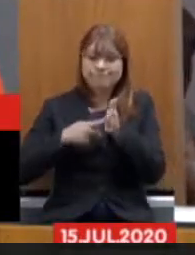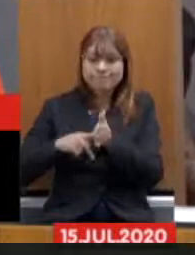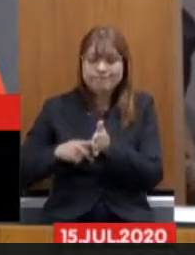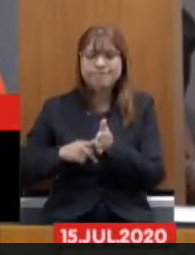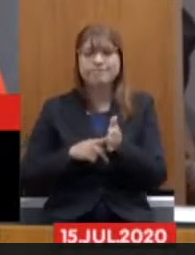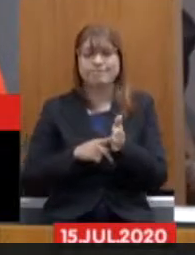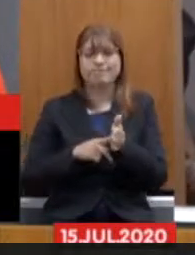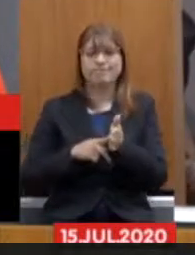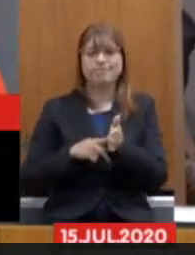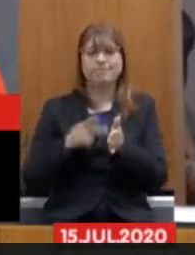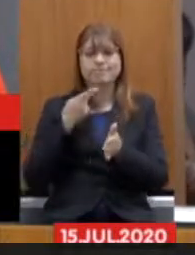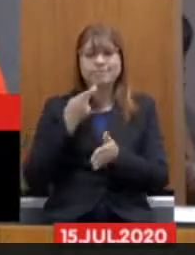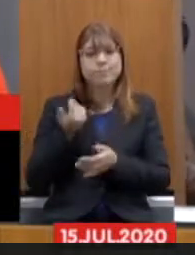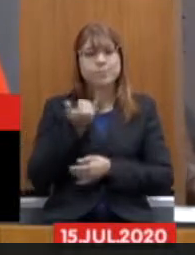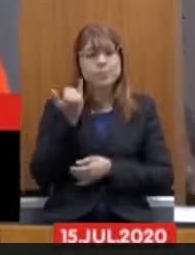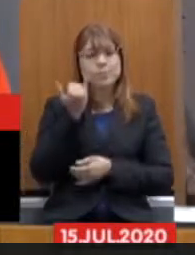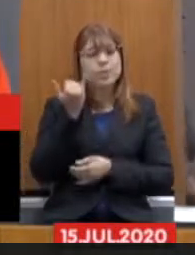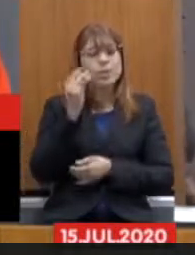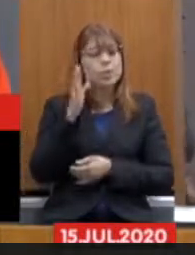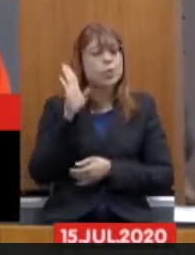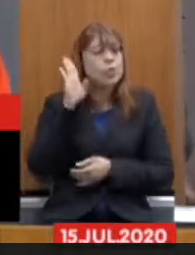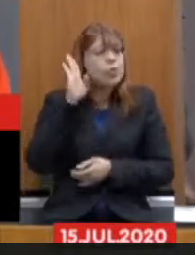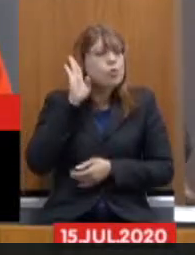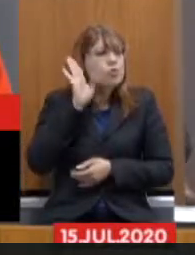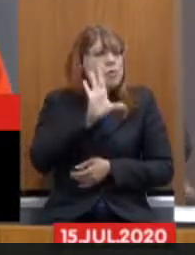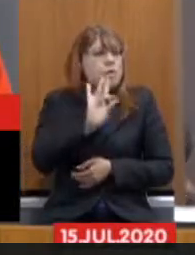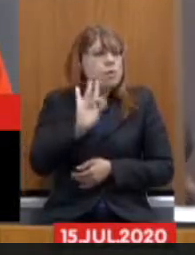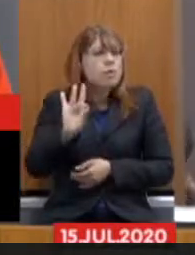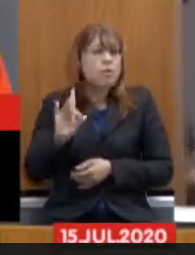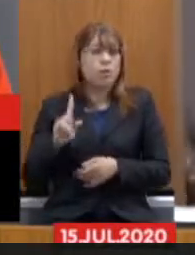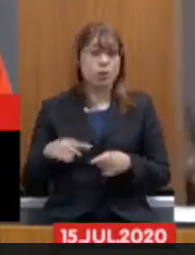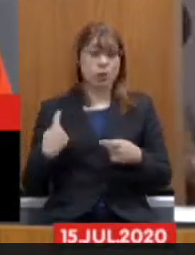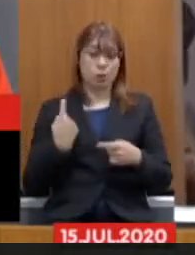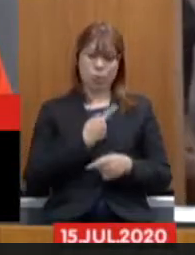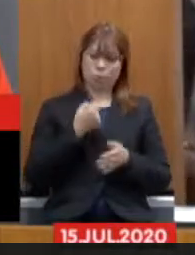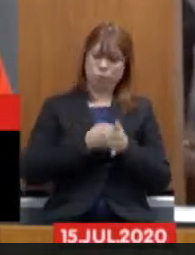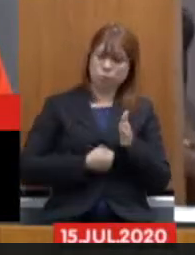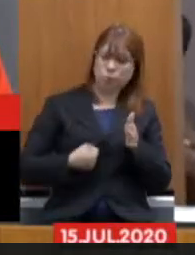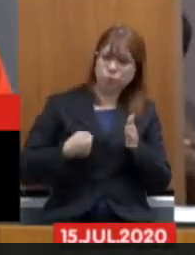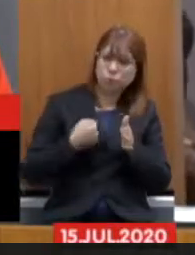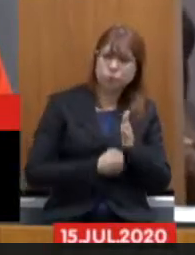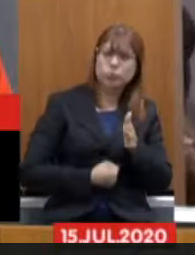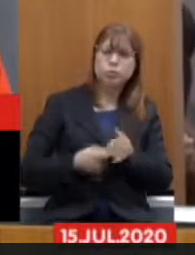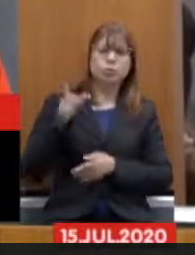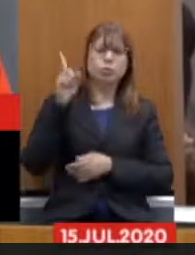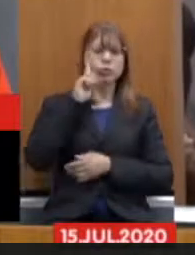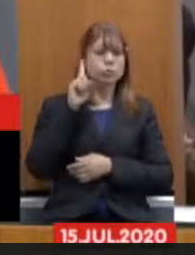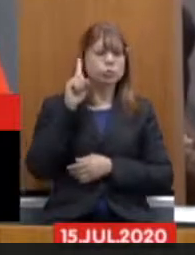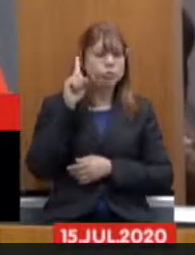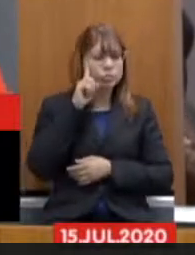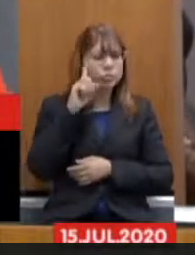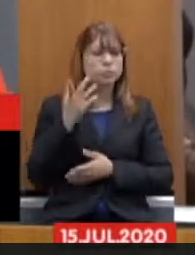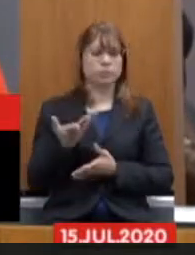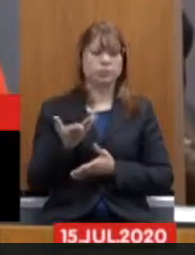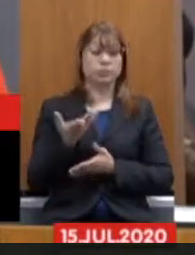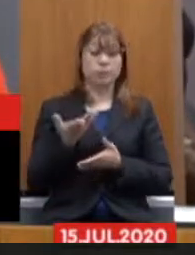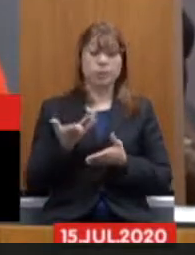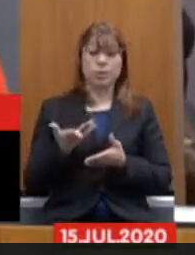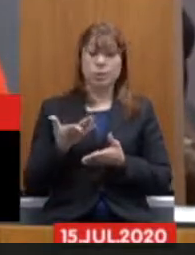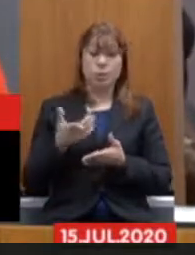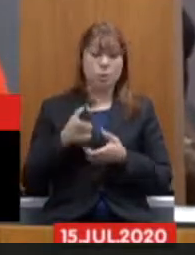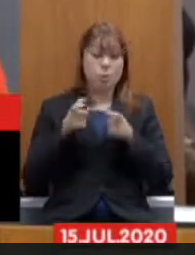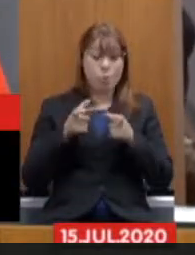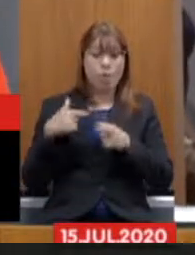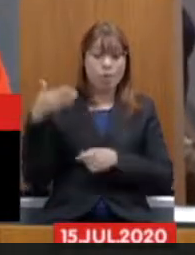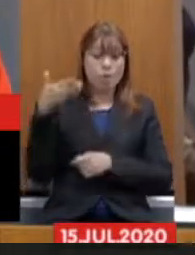dizer da importância da escuta para nós que fazemos essa luta cotidiana todo o espaço é importante